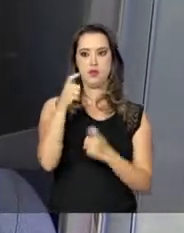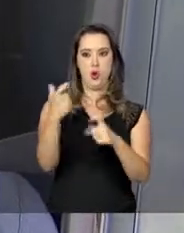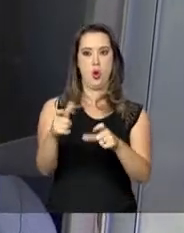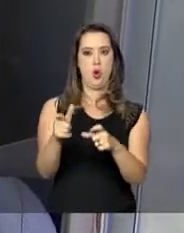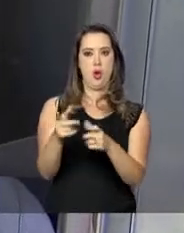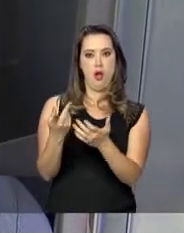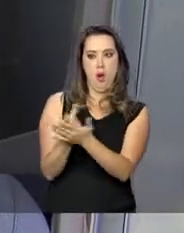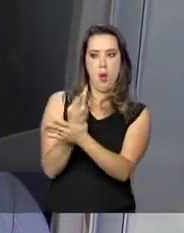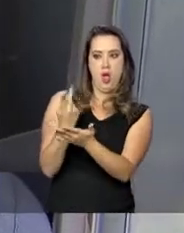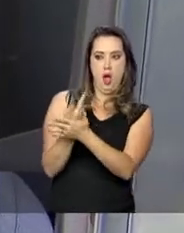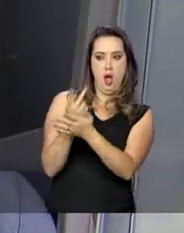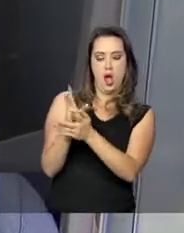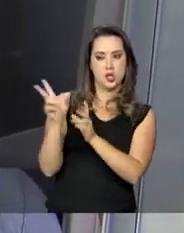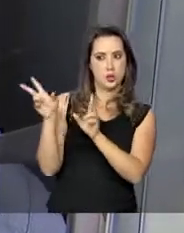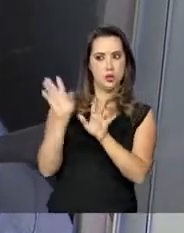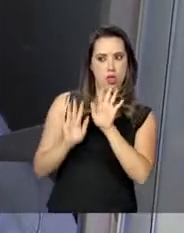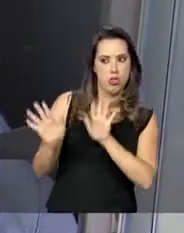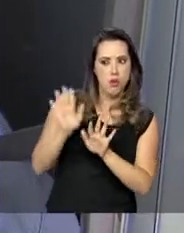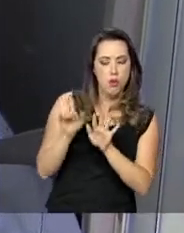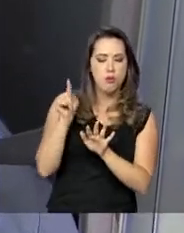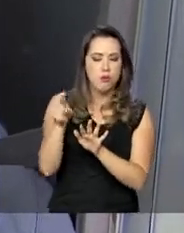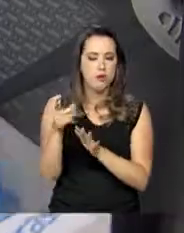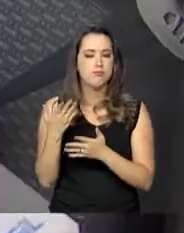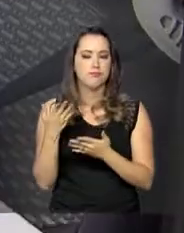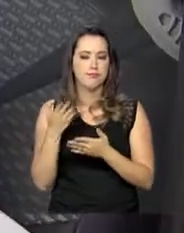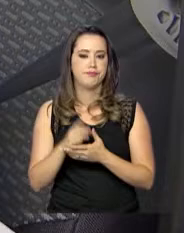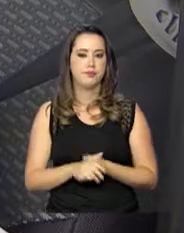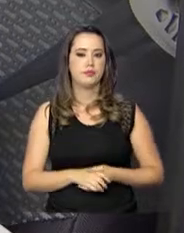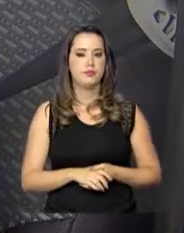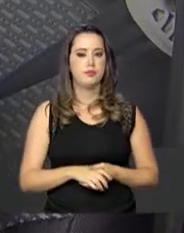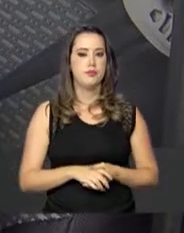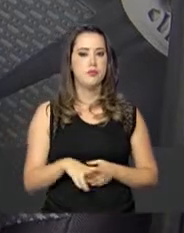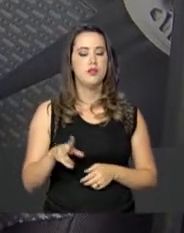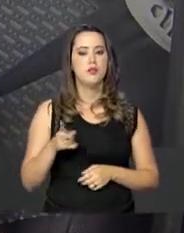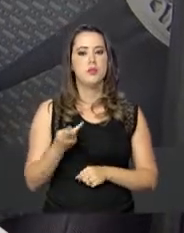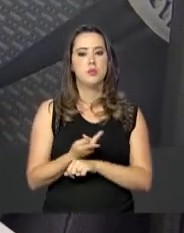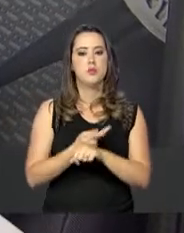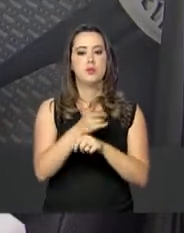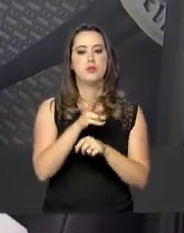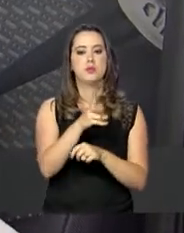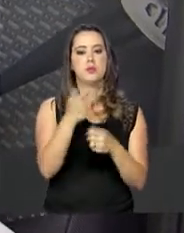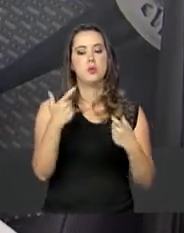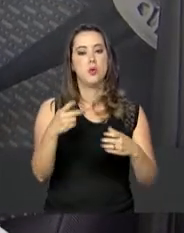local que já aconteceu isso, eu evito de estar lá. Eu procuro sempre abastecer nos